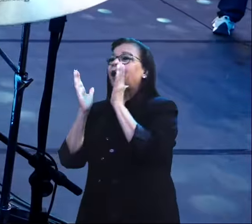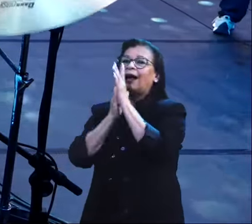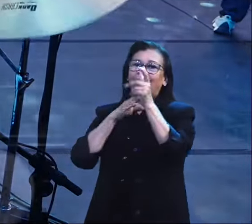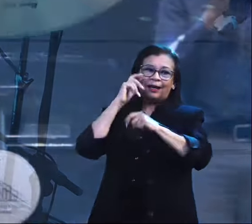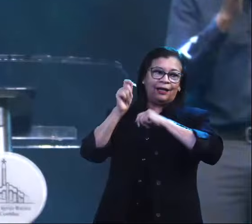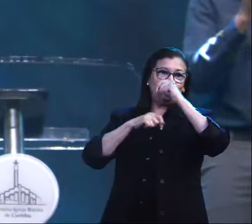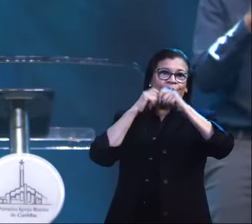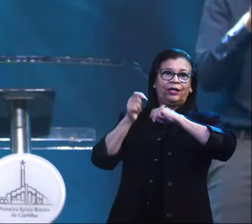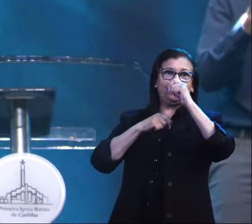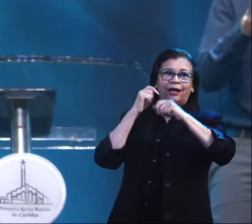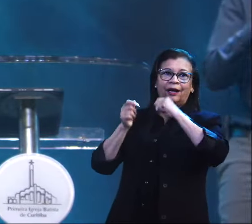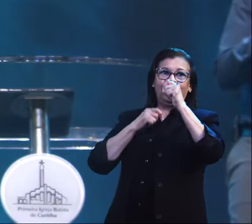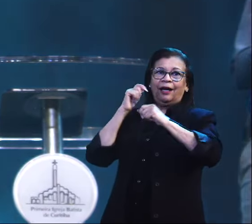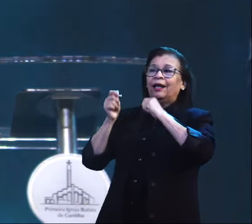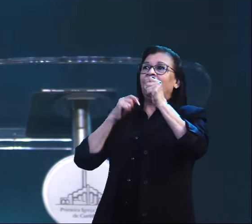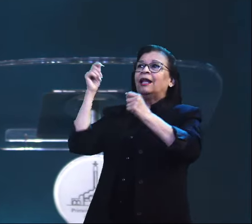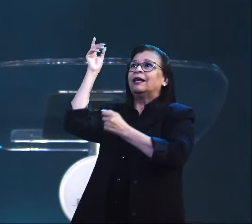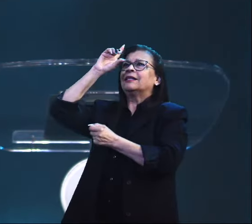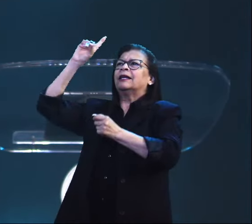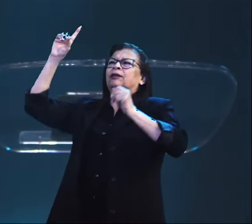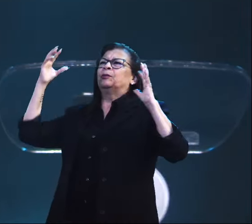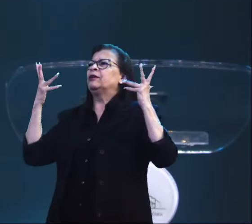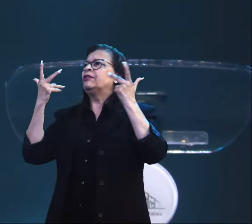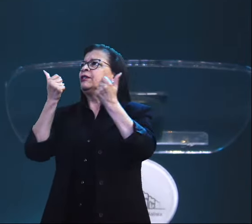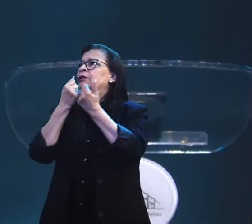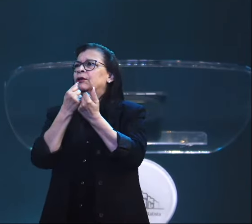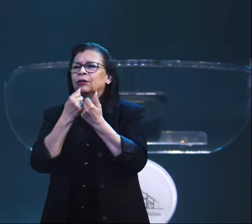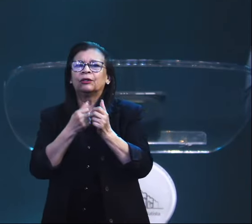Aleluia! Louvado seja o nome